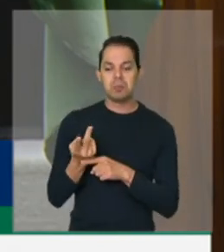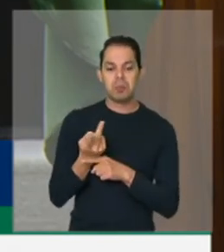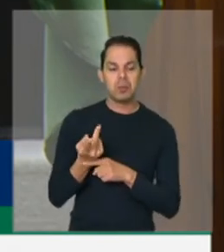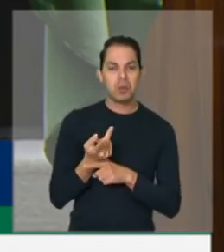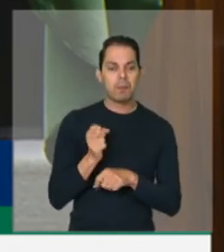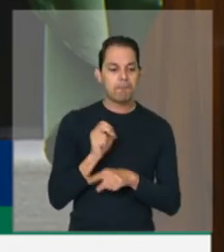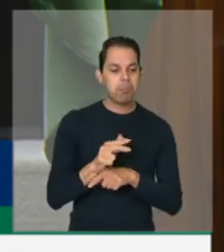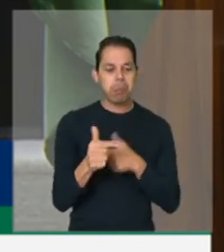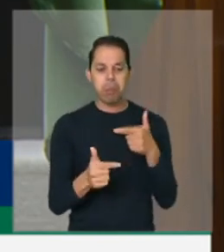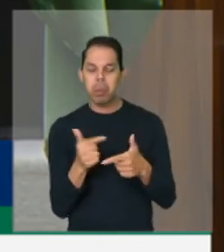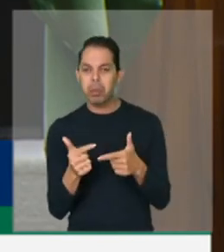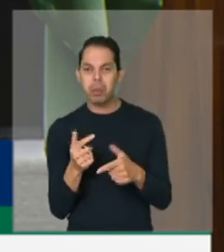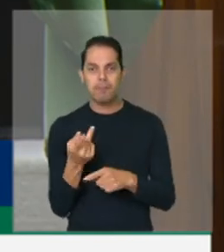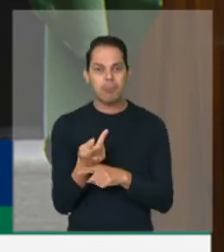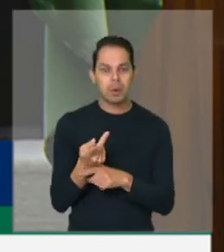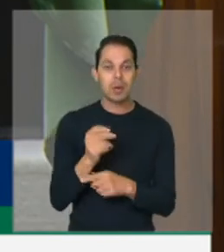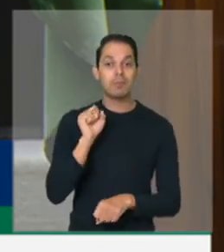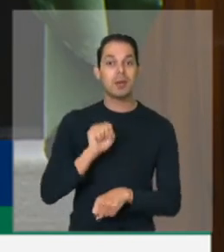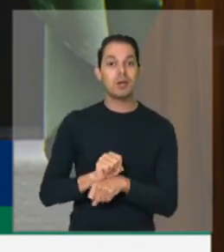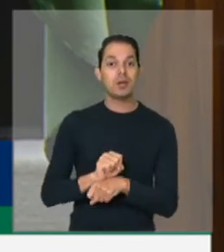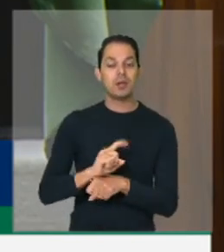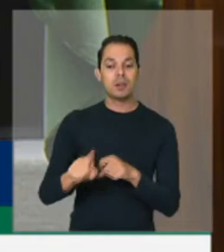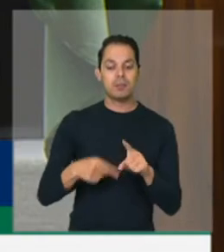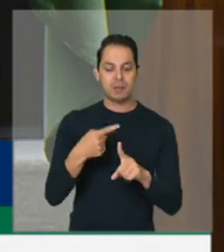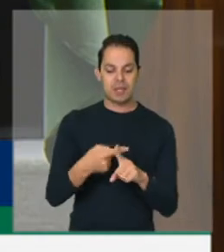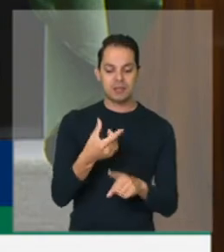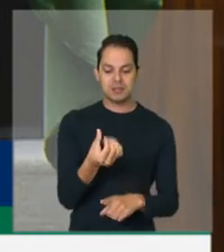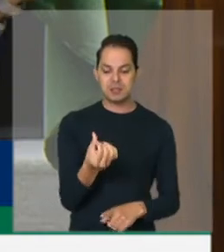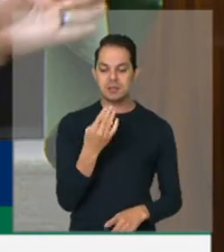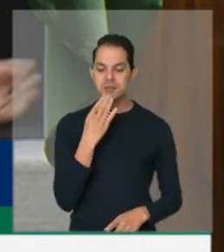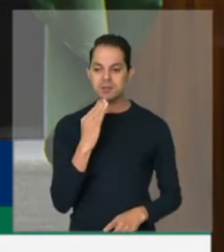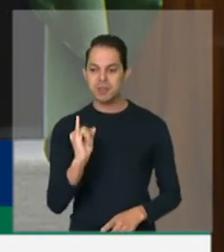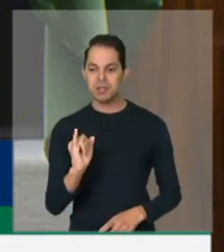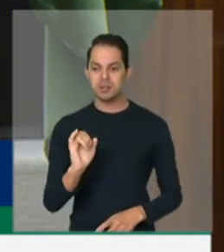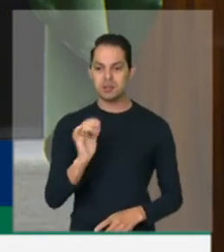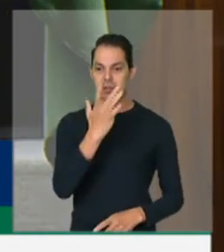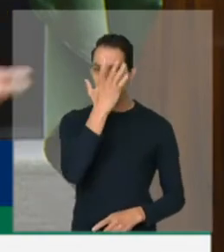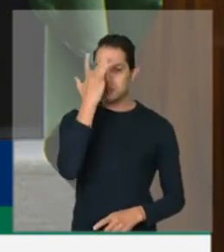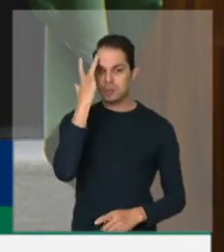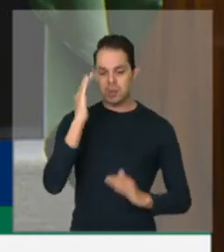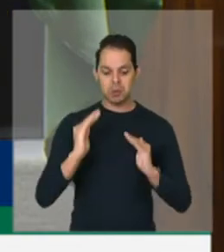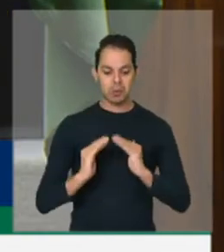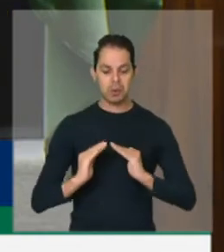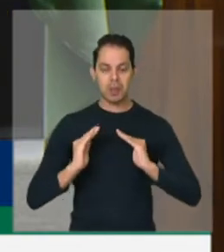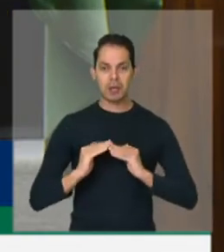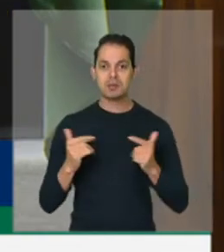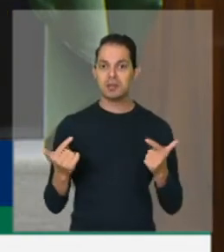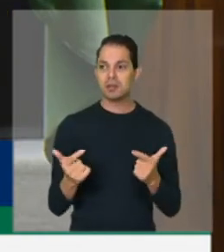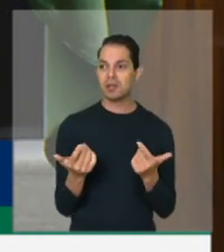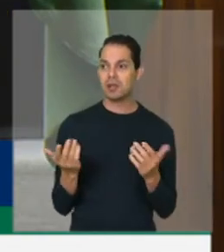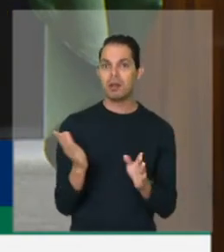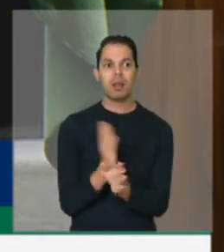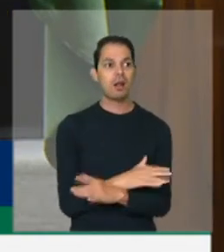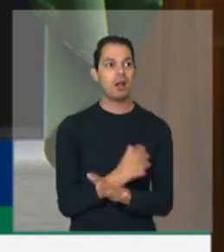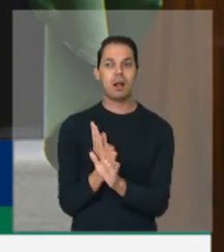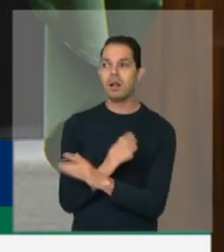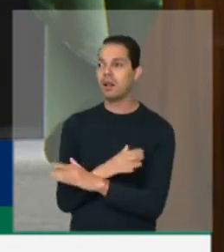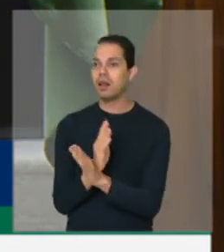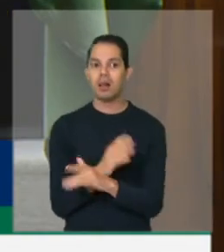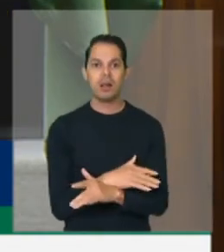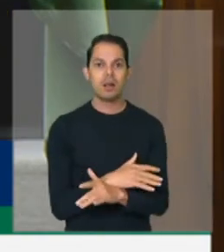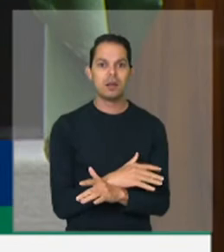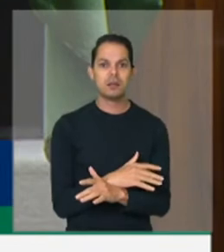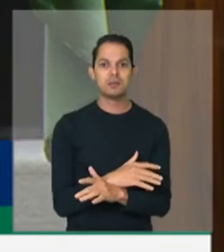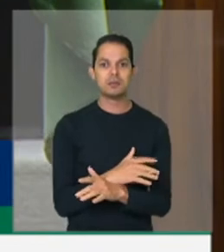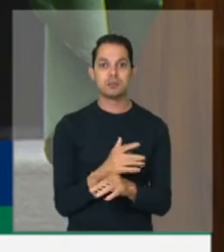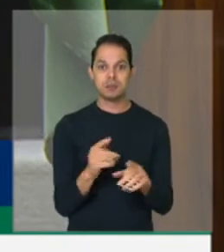emprego. Além de 6 milhões de pessoas que estão ao desalento, não sabem o que fazer. E o pior, a